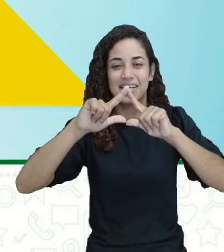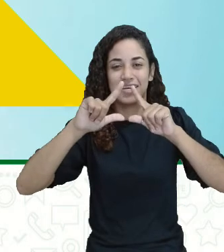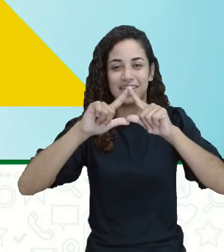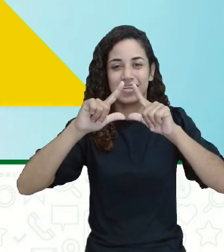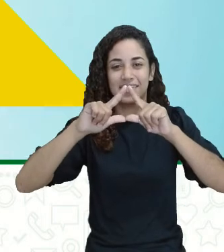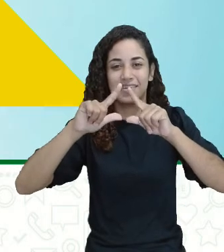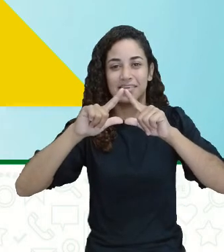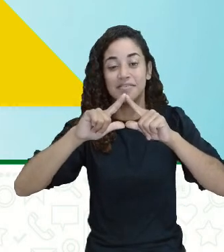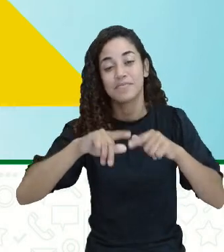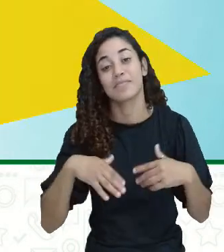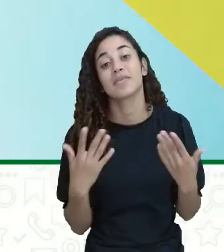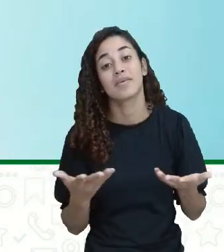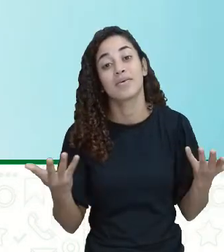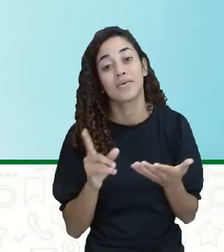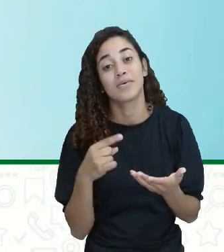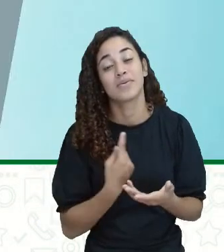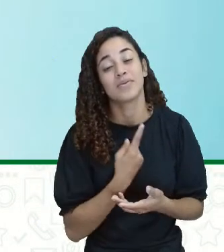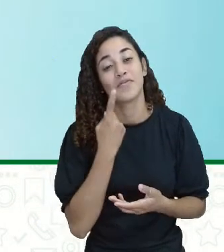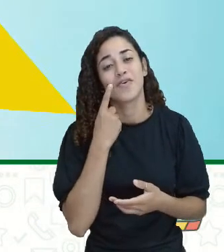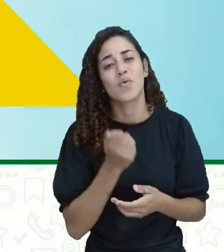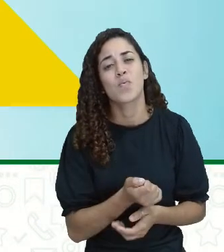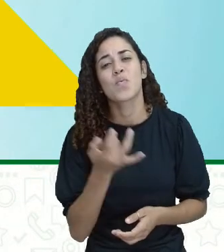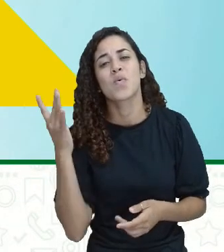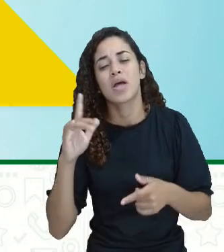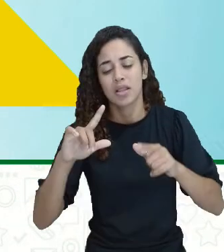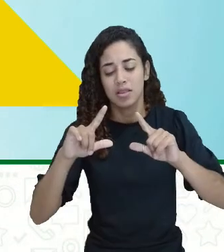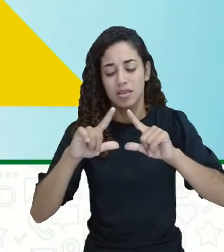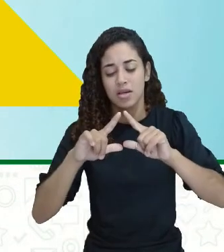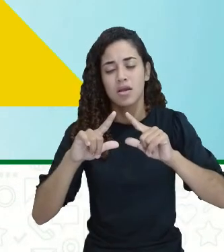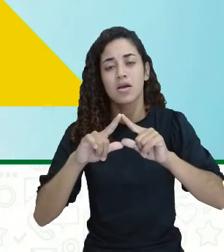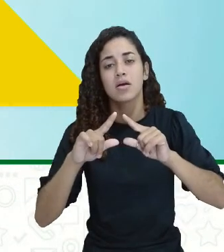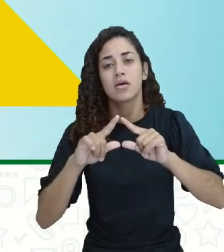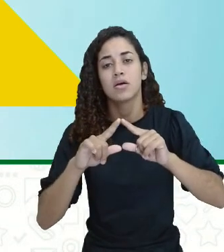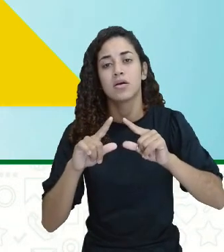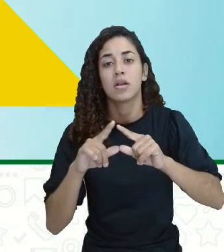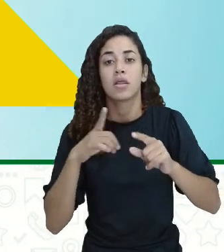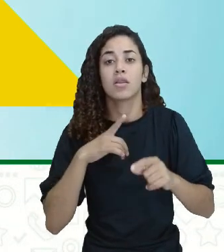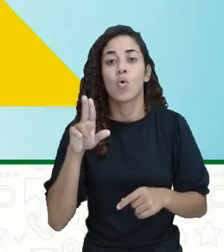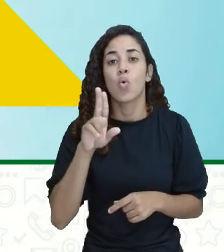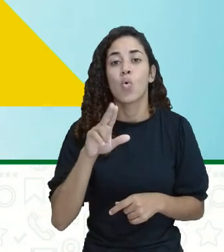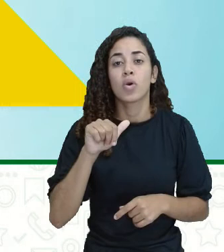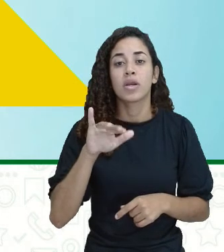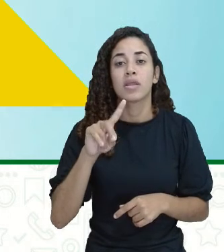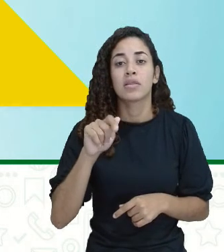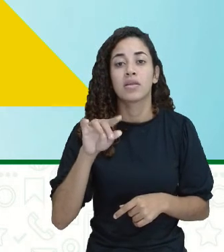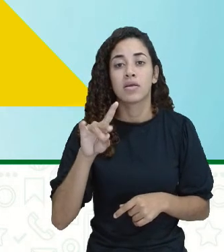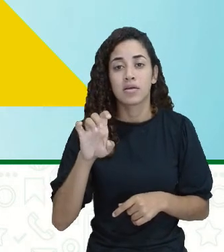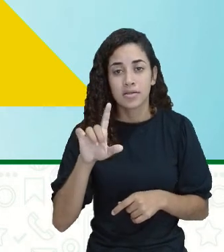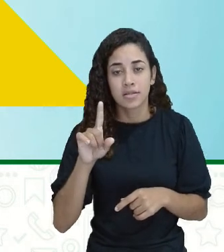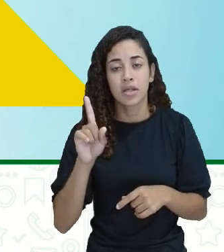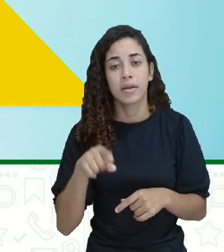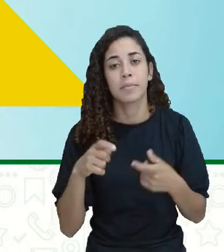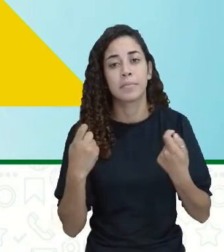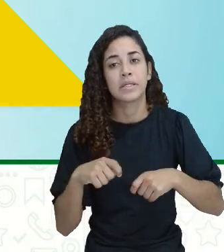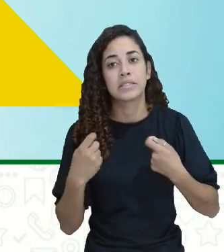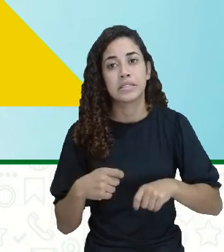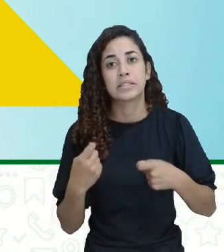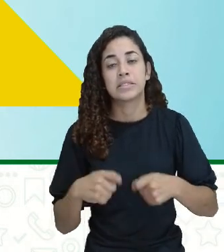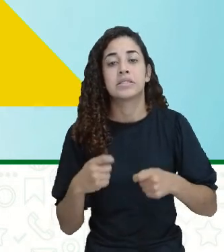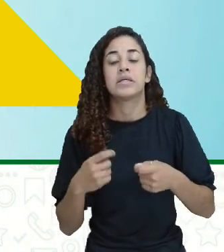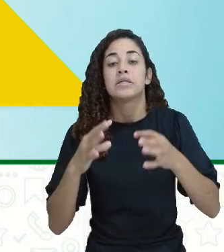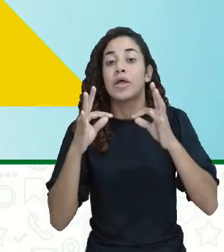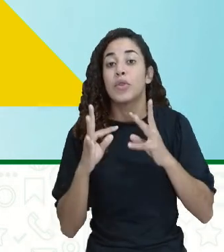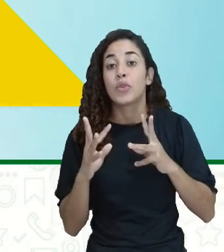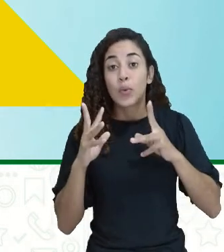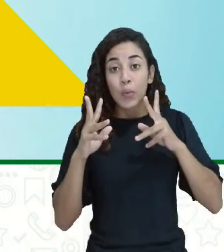ver quantos triângulos, olha, quantas unidades do triângulo são necessárias para cobrir toda a área